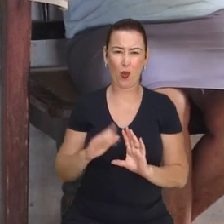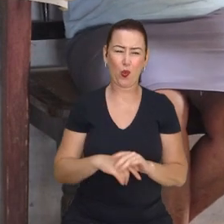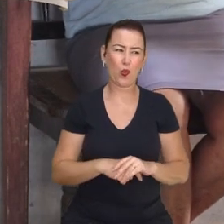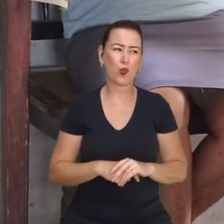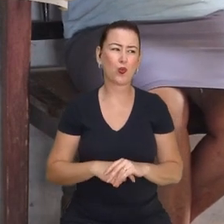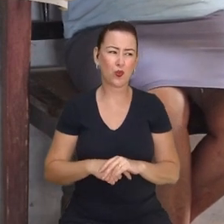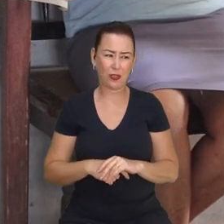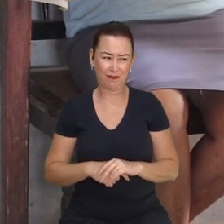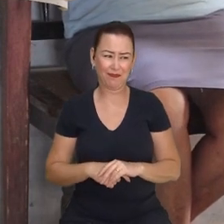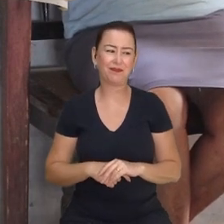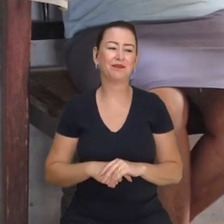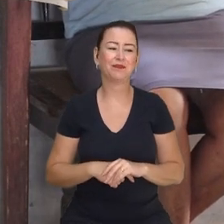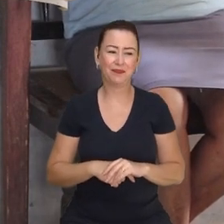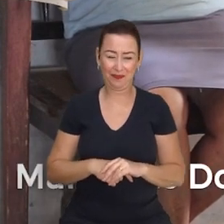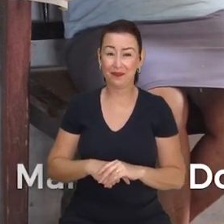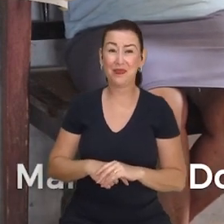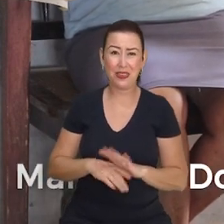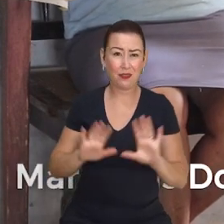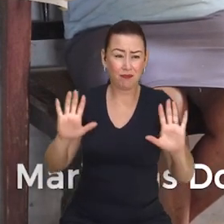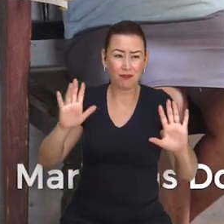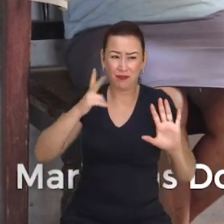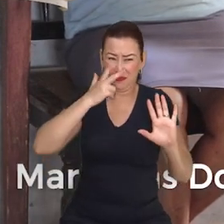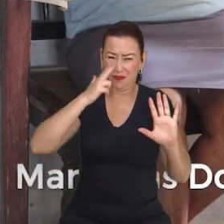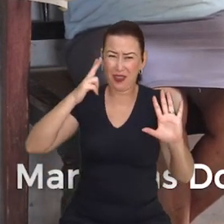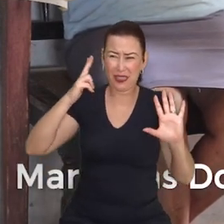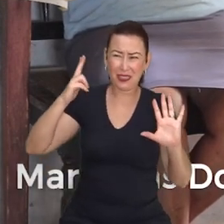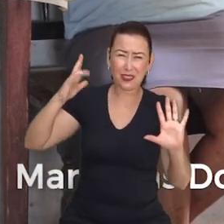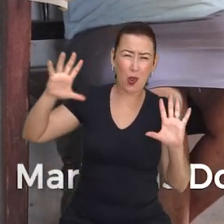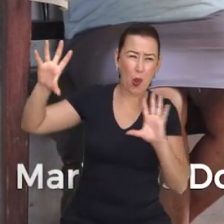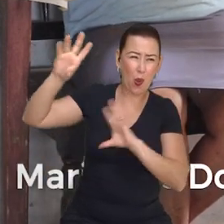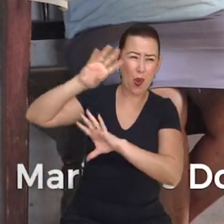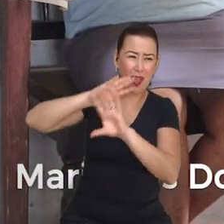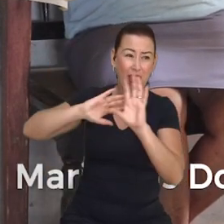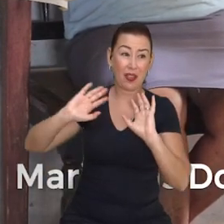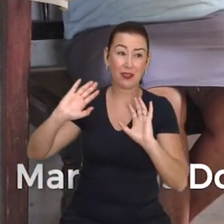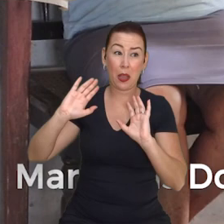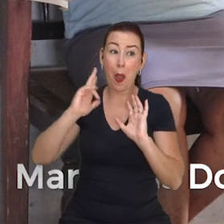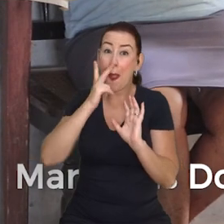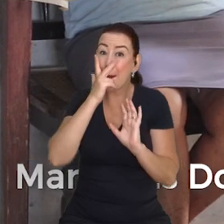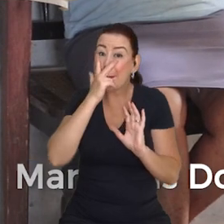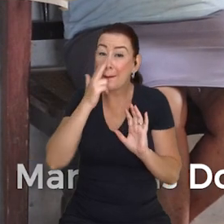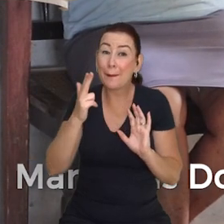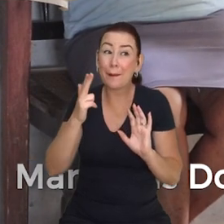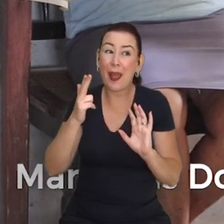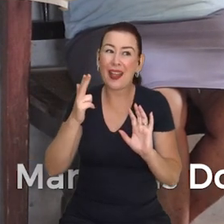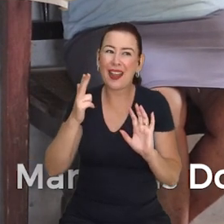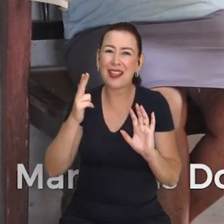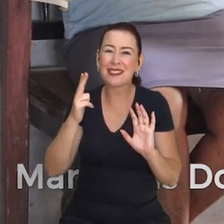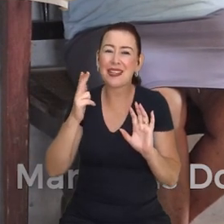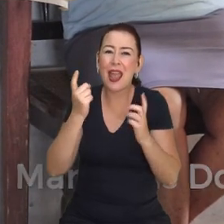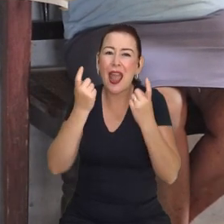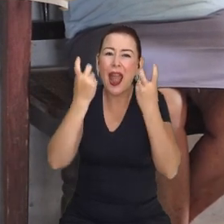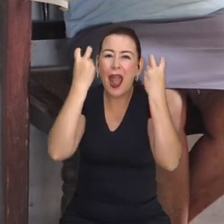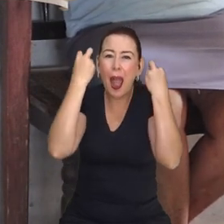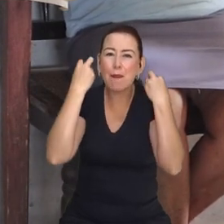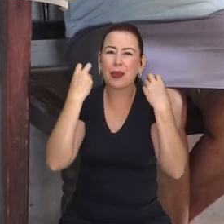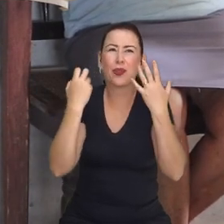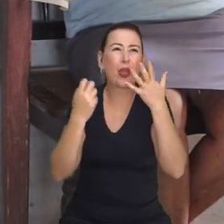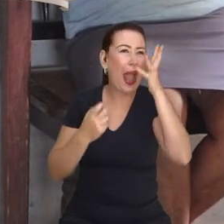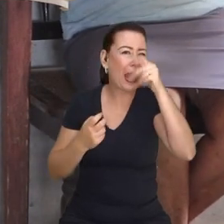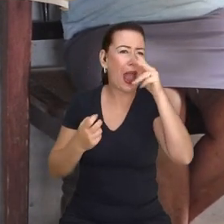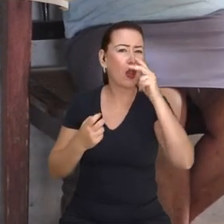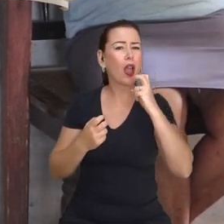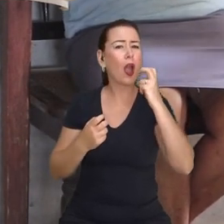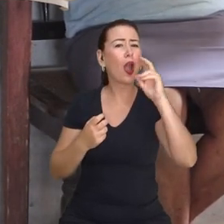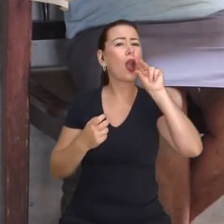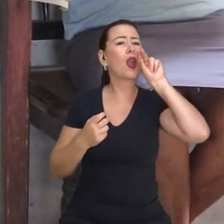cantava, gritava no alto. Correndo, parece que eu vi correndo. Ele gritava no alto, parecia que era um cabrito berrando, ou então